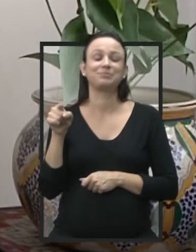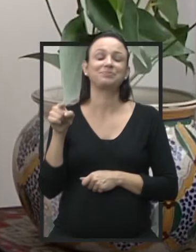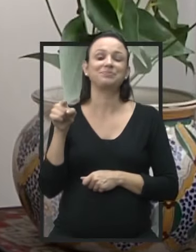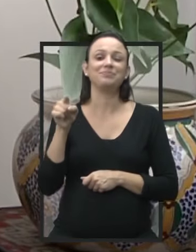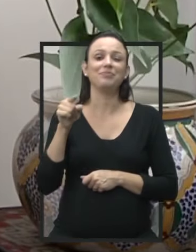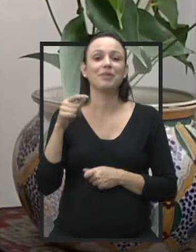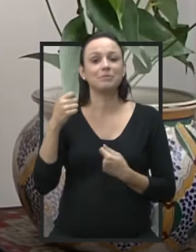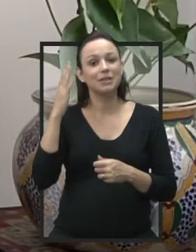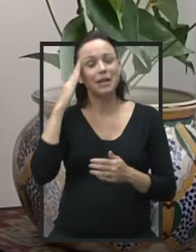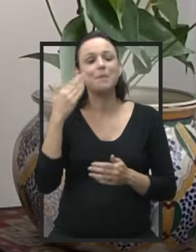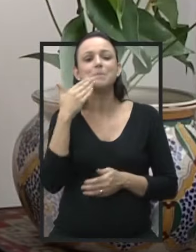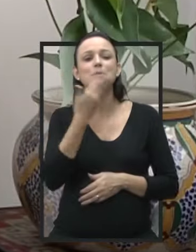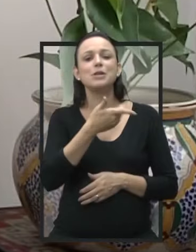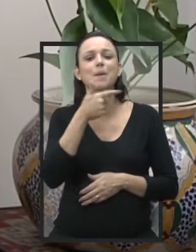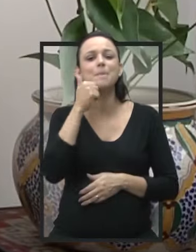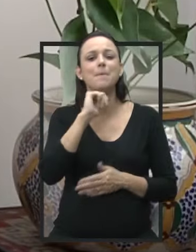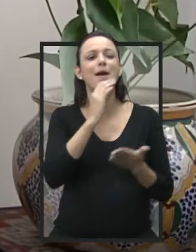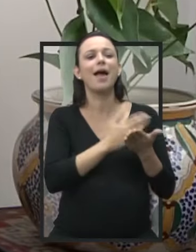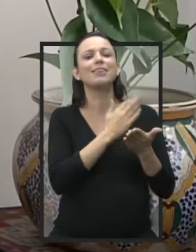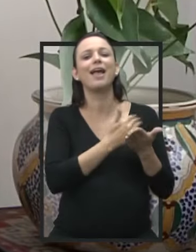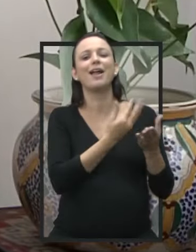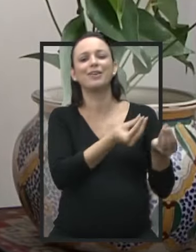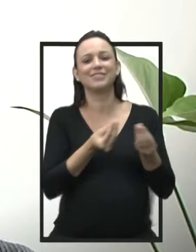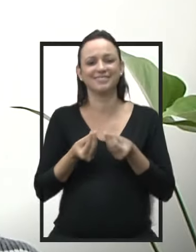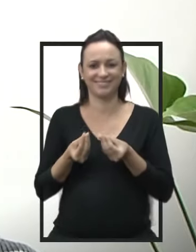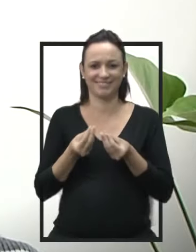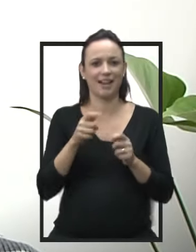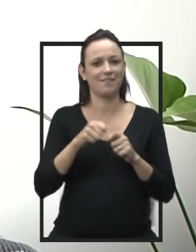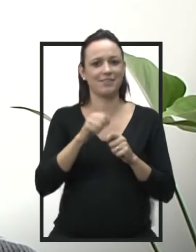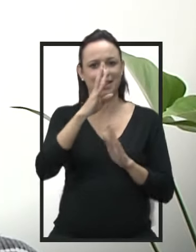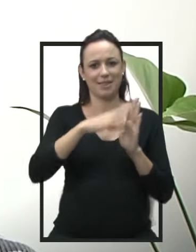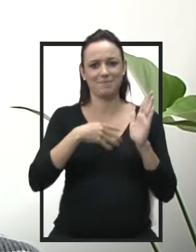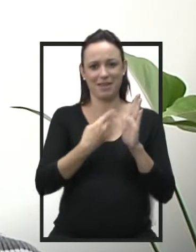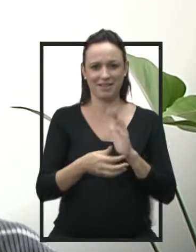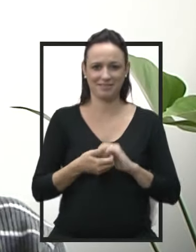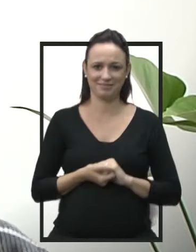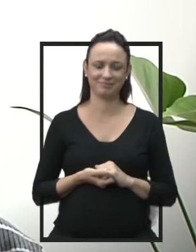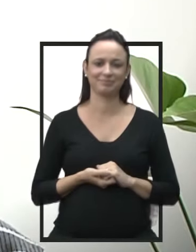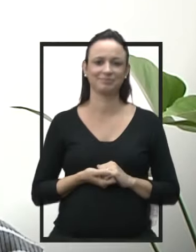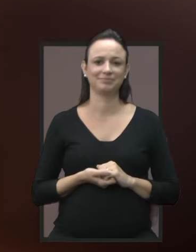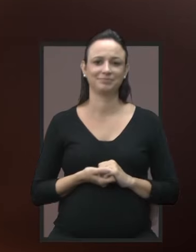o papai precisava, queria saber, pedia o caderno dela. Ela que fazia as tabelas.